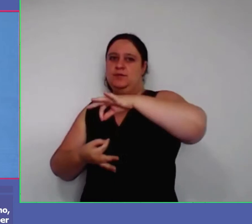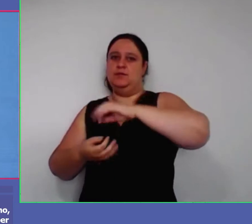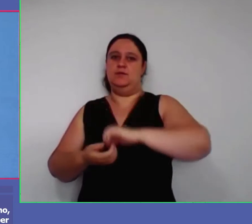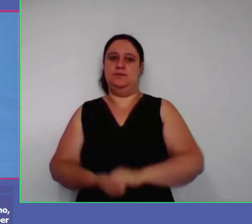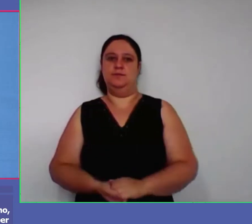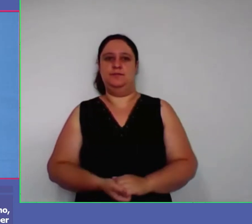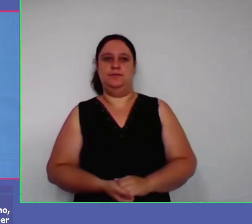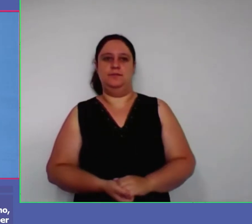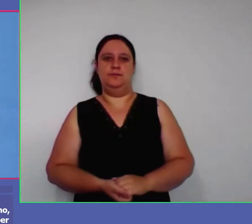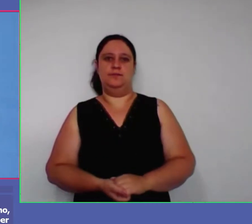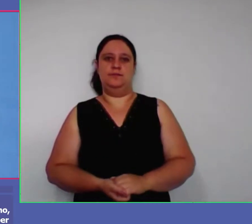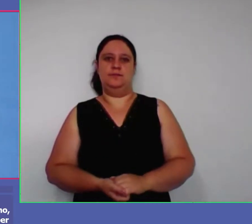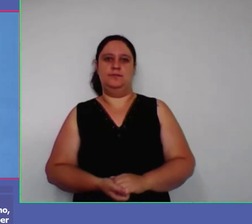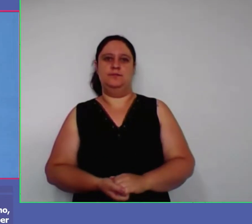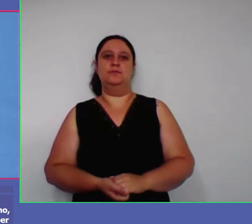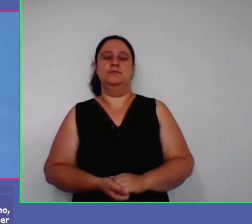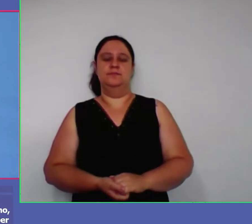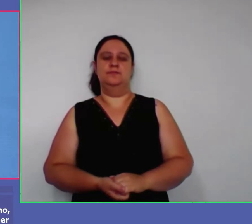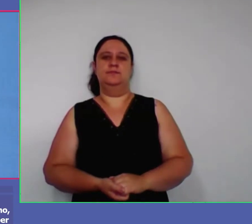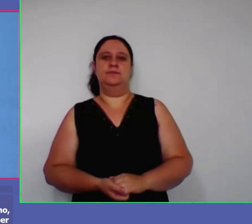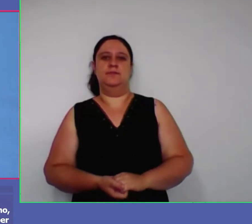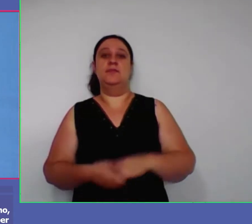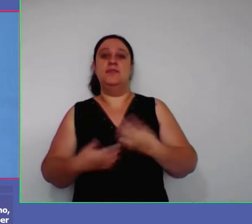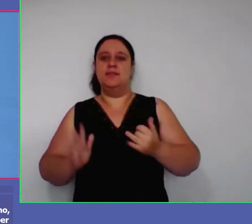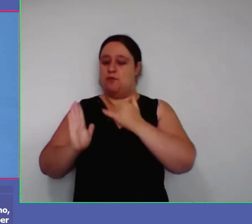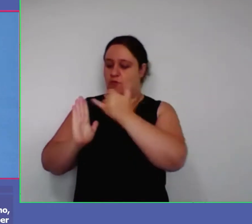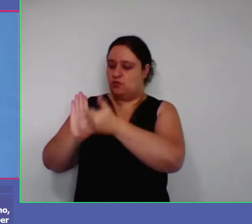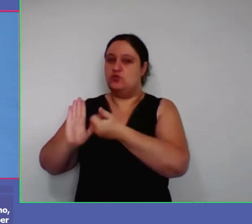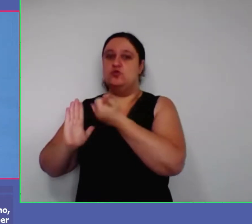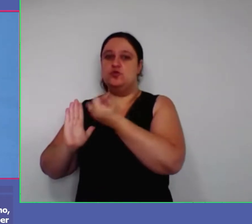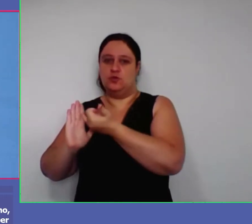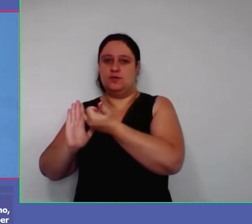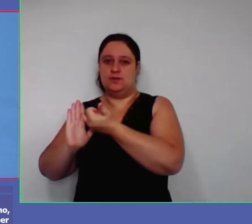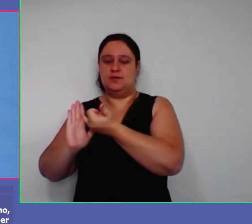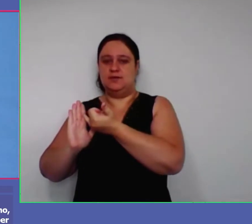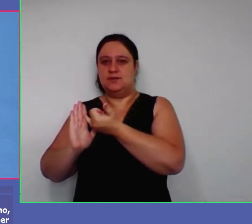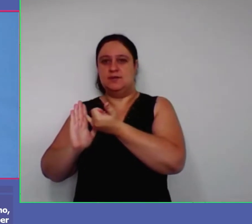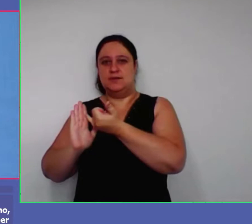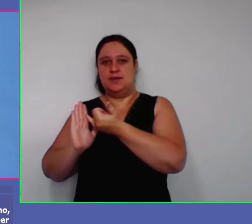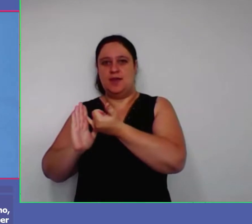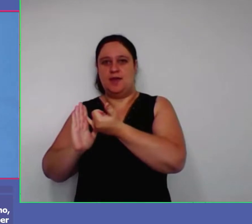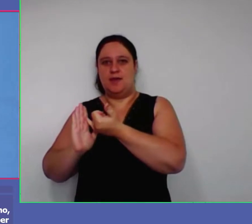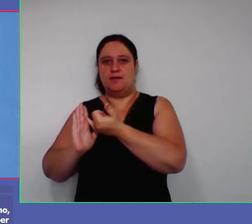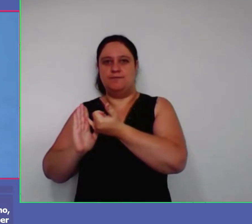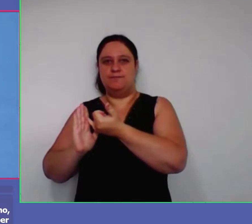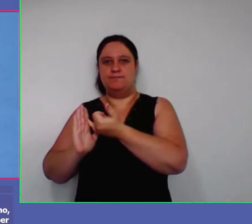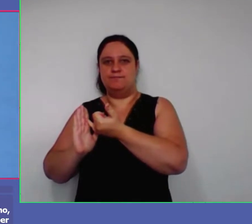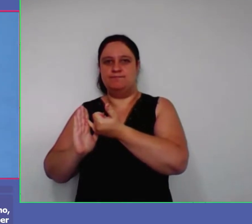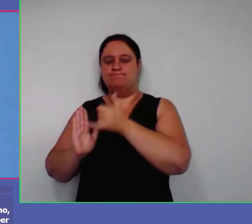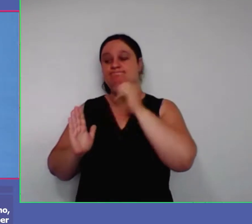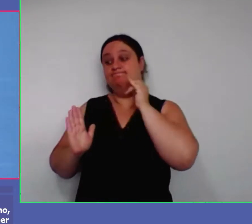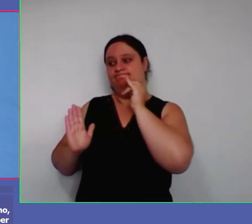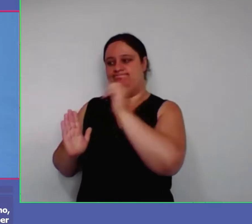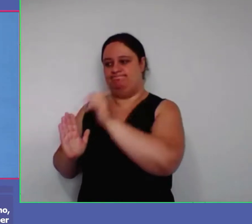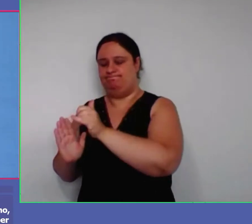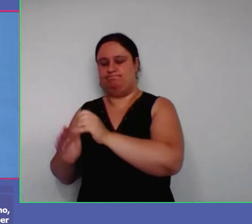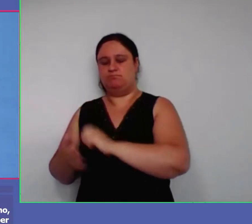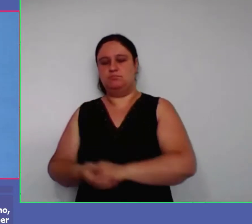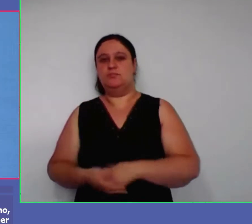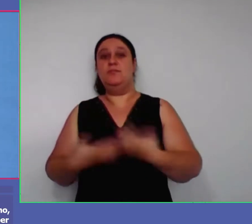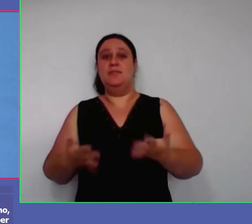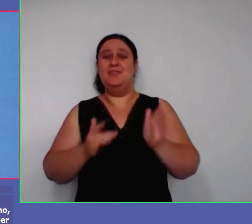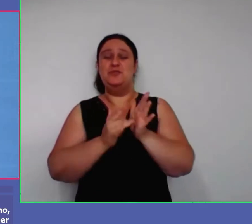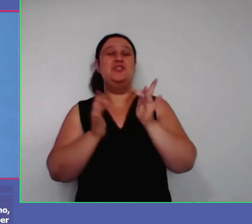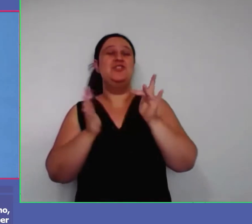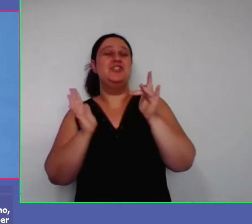queridos irmãos, o Rei do reino dos céus, nosso querido Jesus Cristo, ele não foi